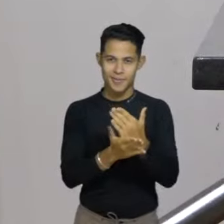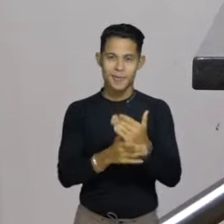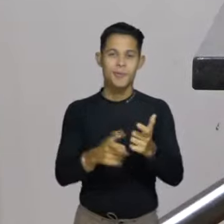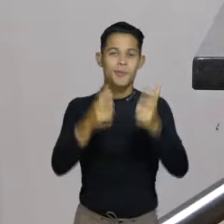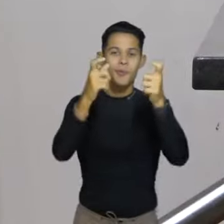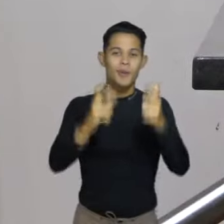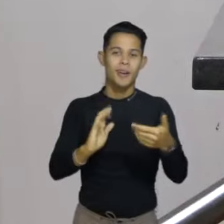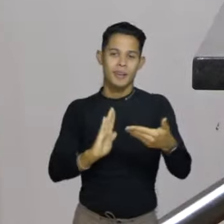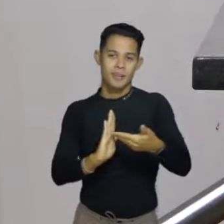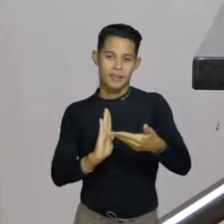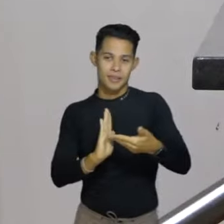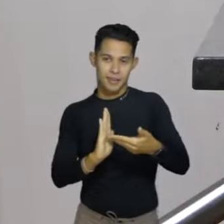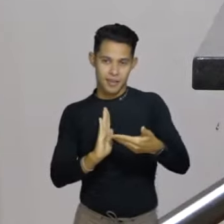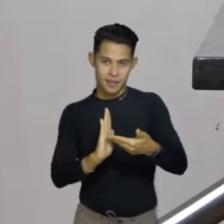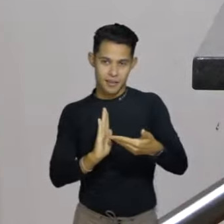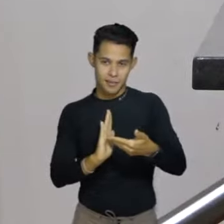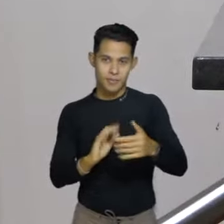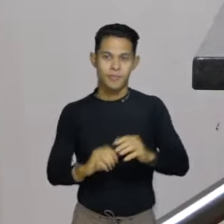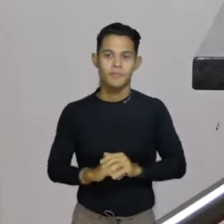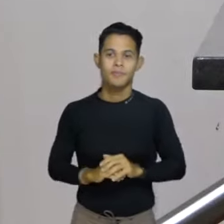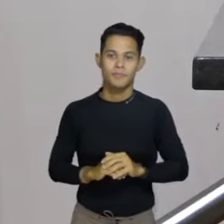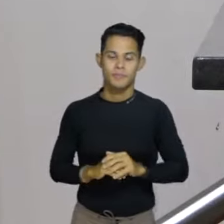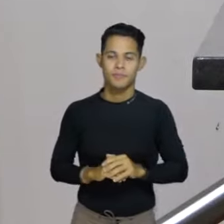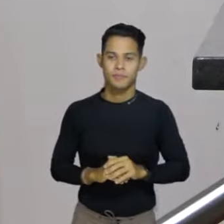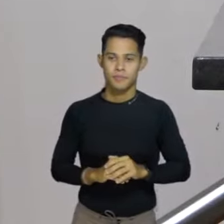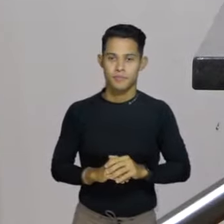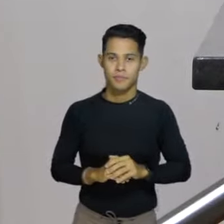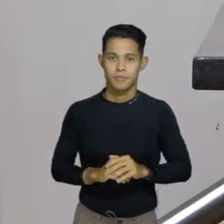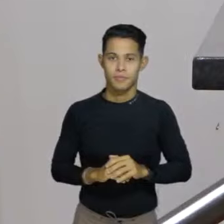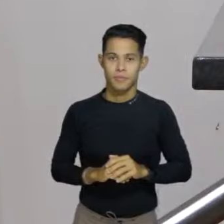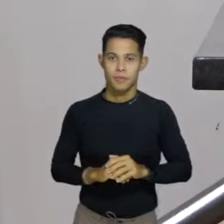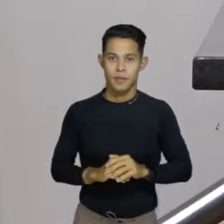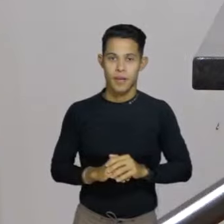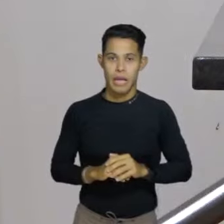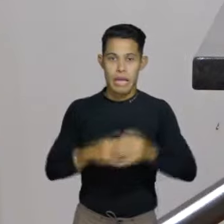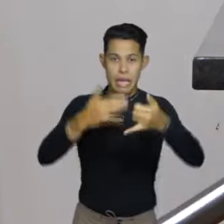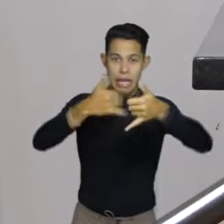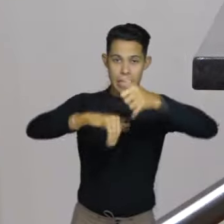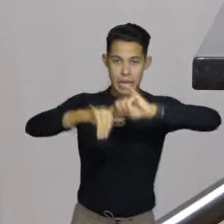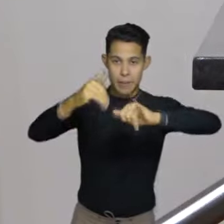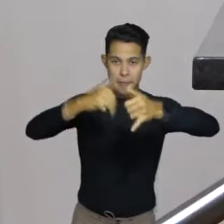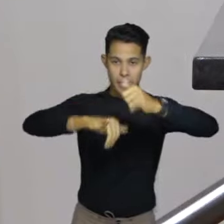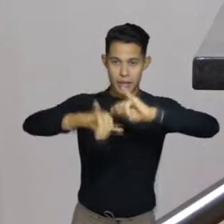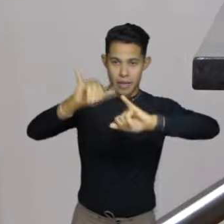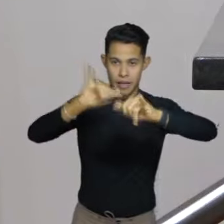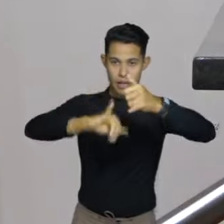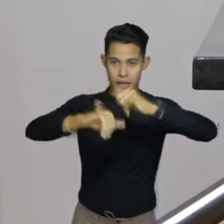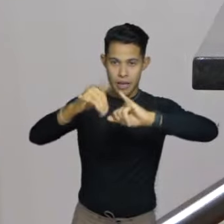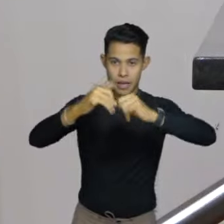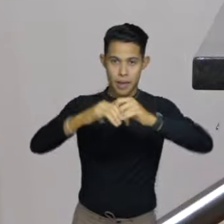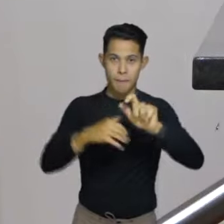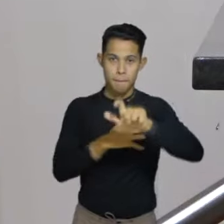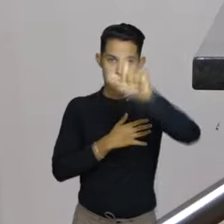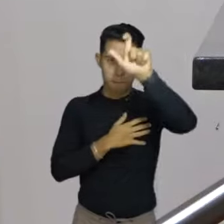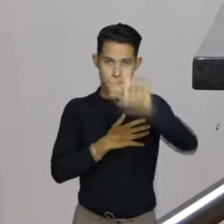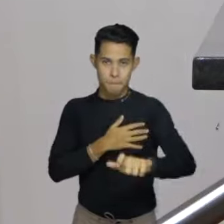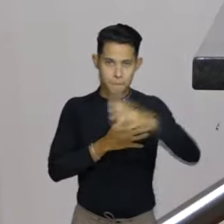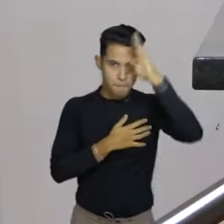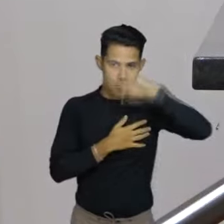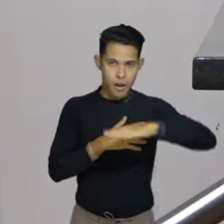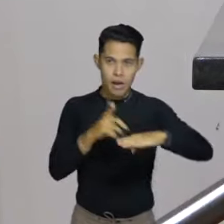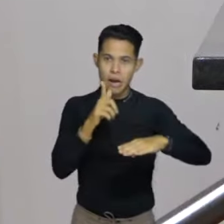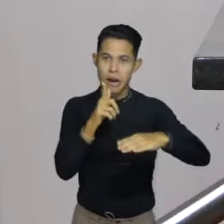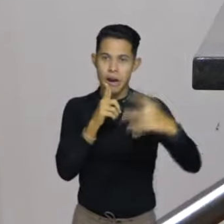constituição e justiça do Senado Federal a castração química para aqueles reincidentes no crime de estupro